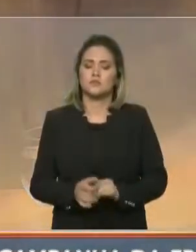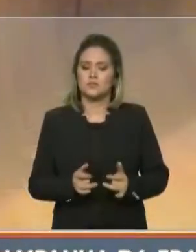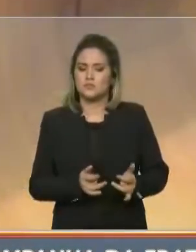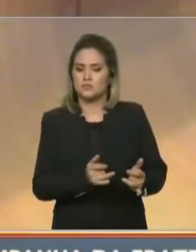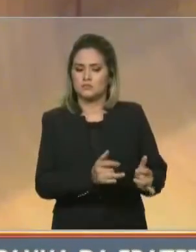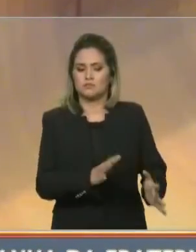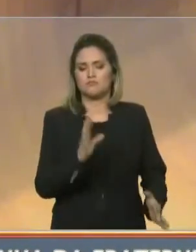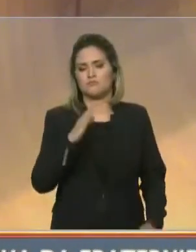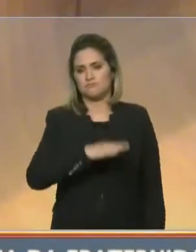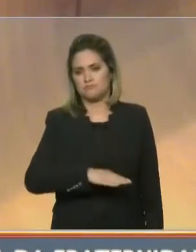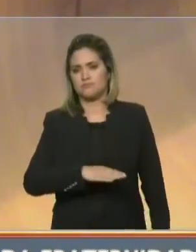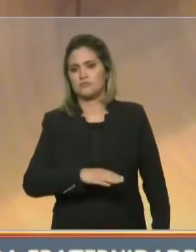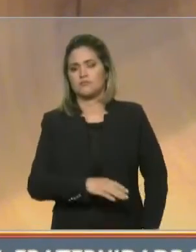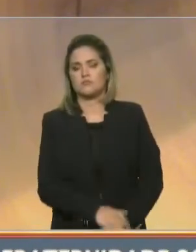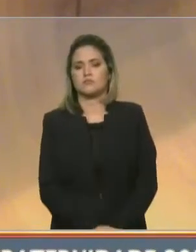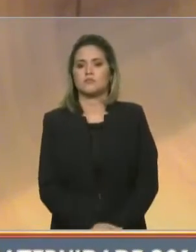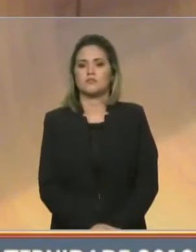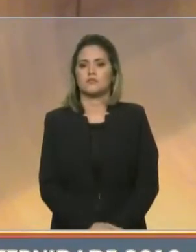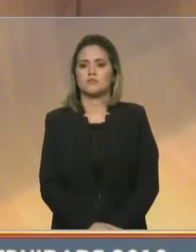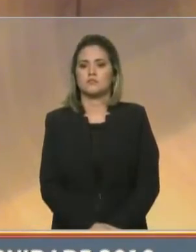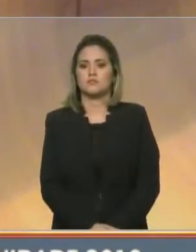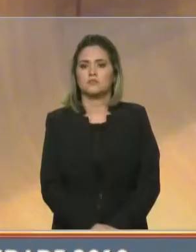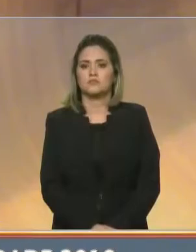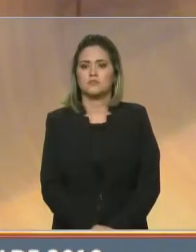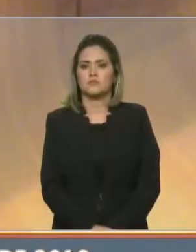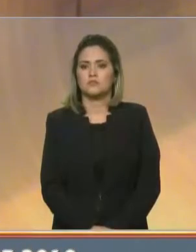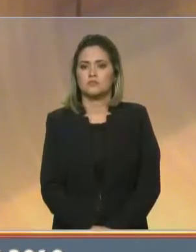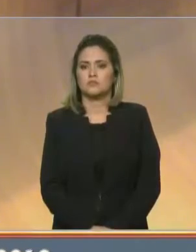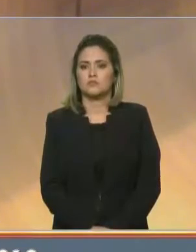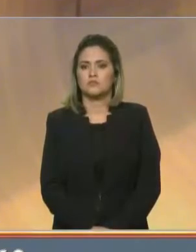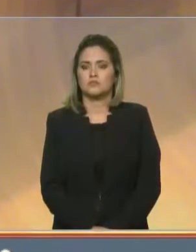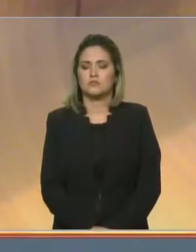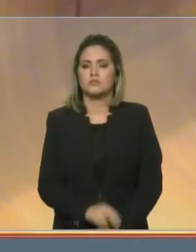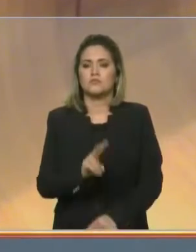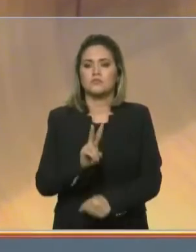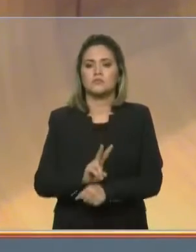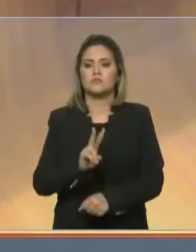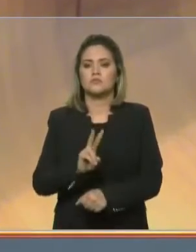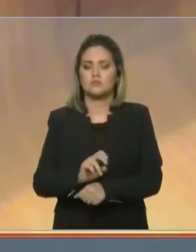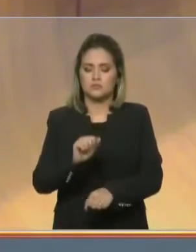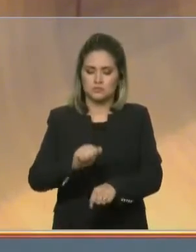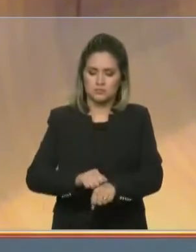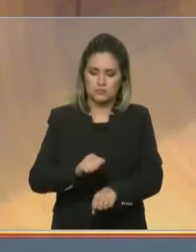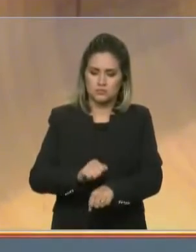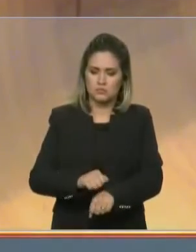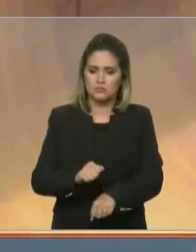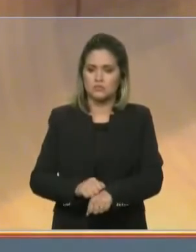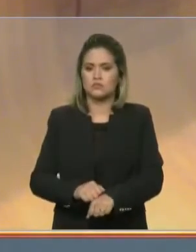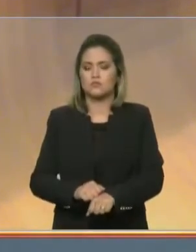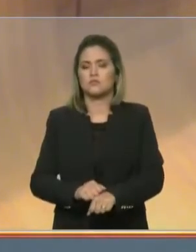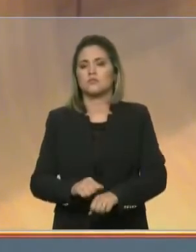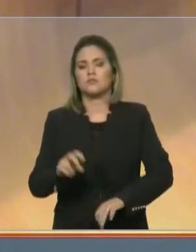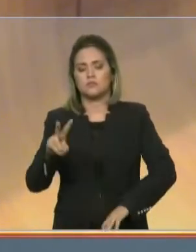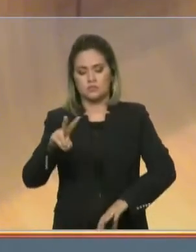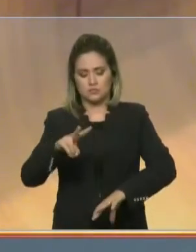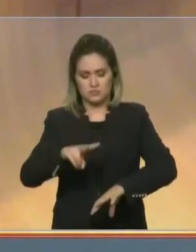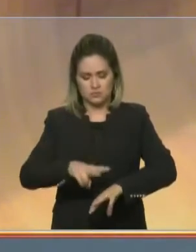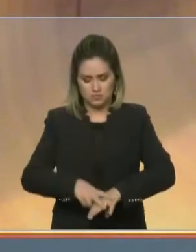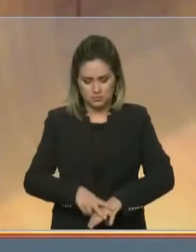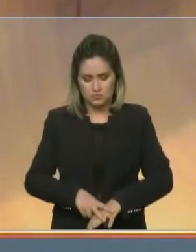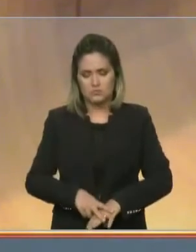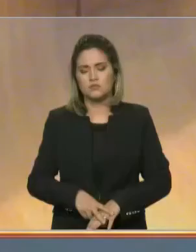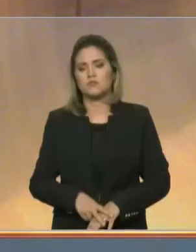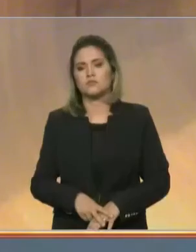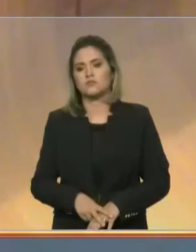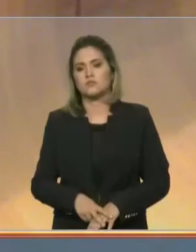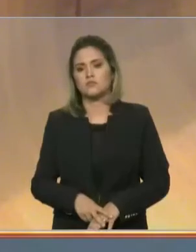mal. Fazer o bem, neste caso, seria defender o pobre, defender a viúva, defender aquele que